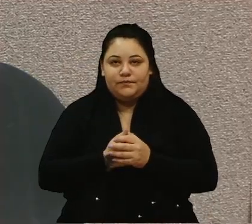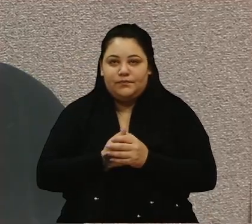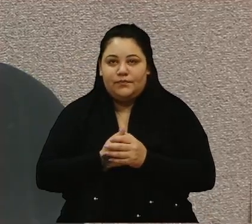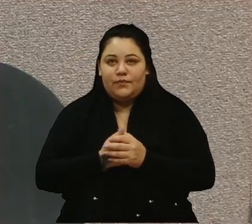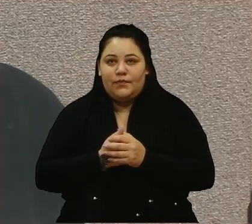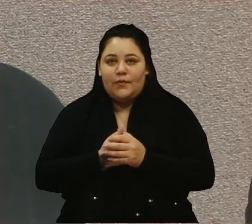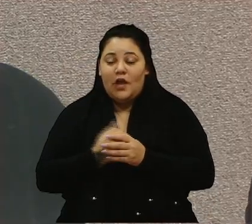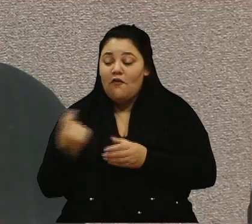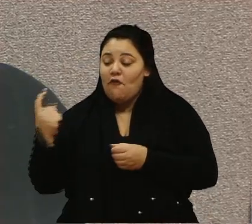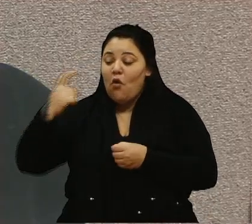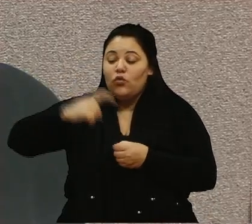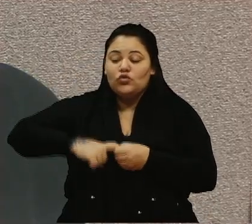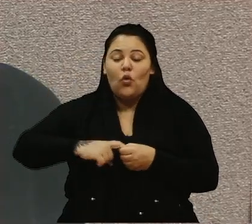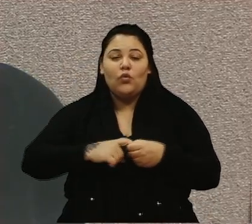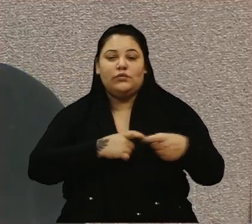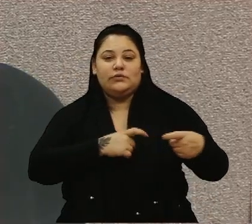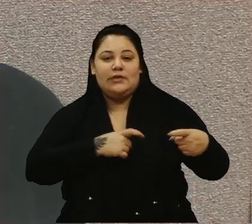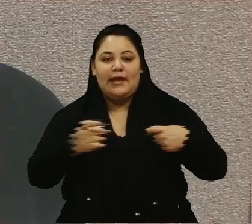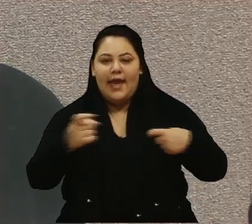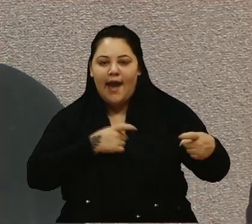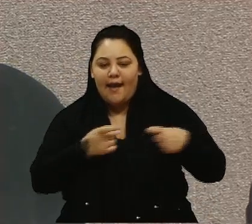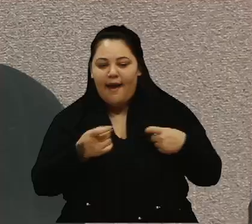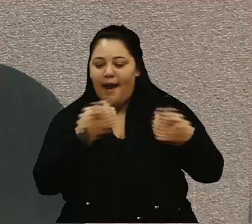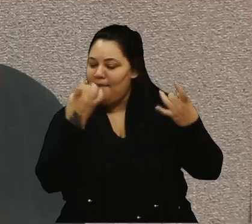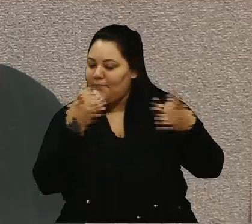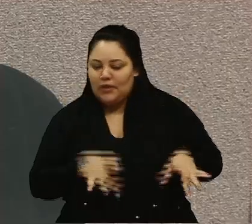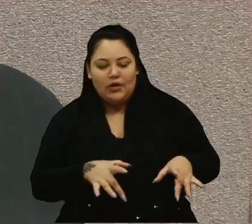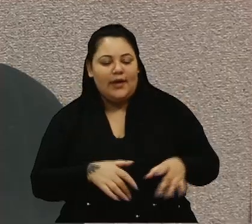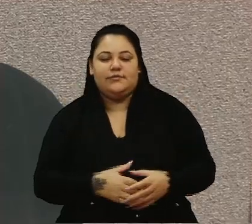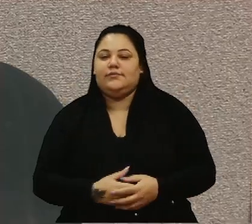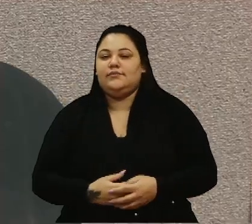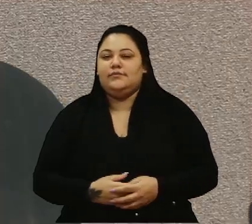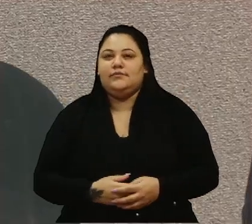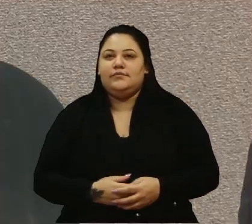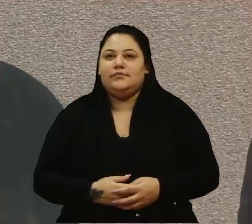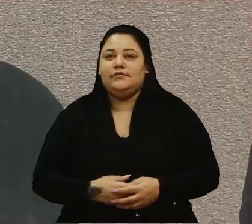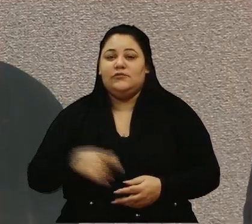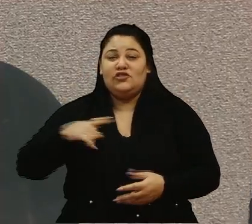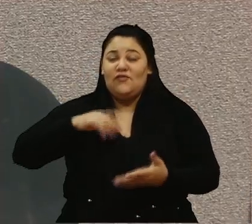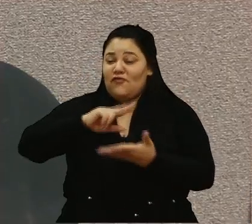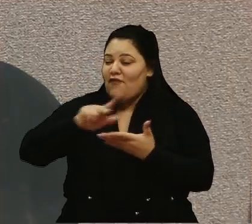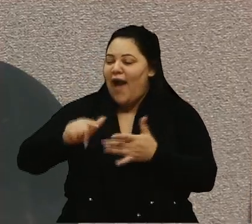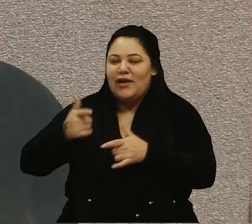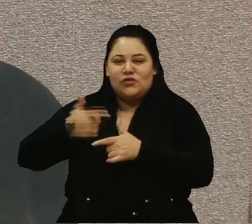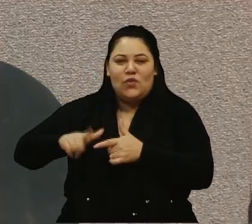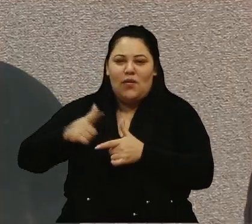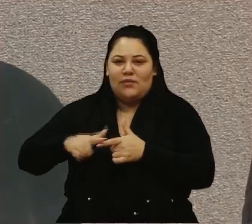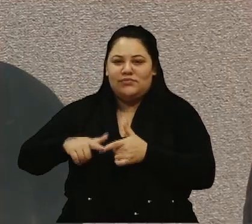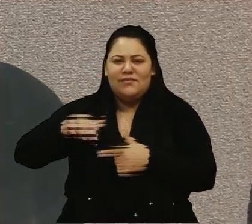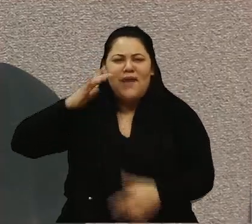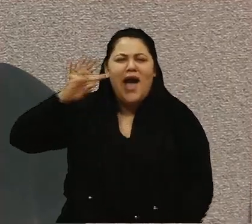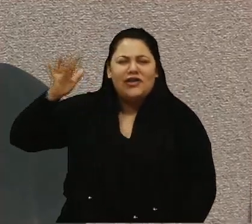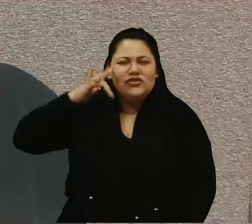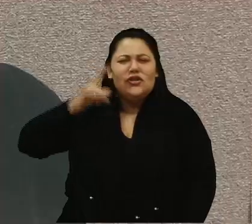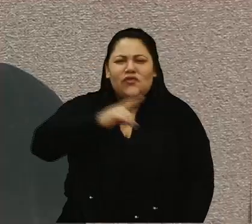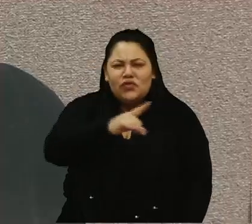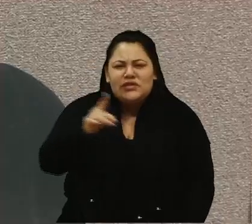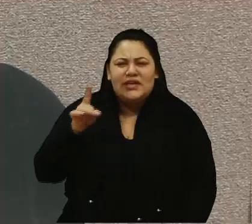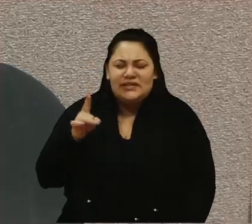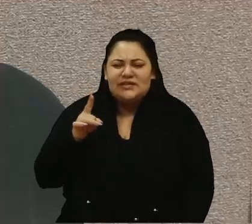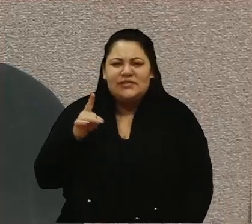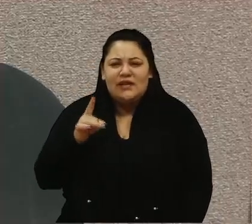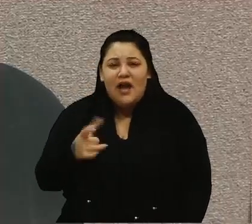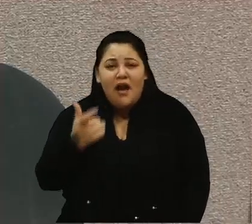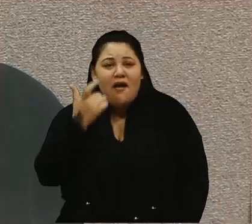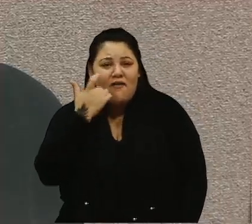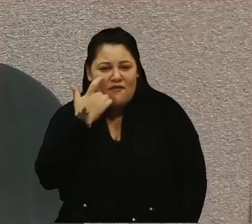Voltaram da guerra abandonados, com diversos problemas. Imagina você ver alguém